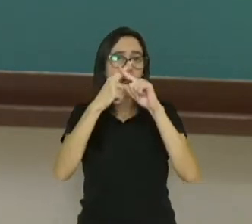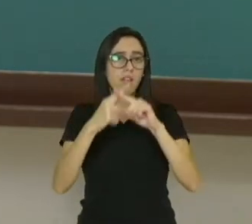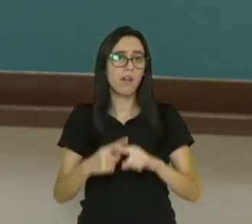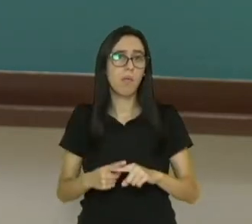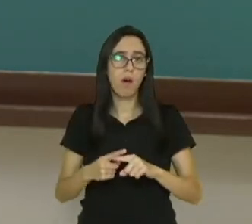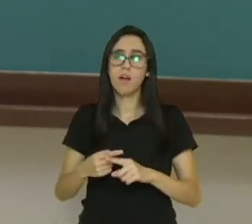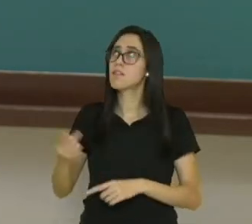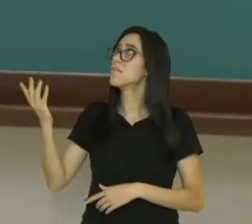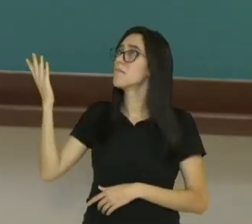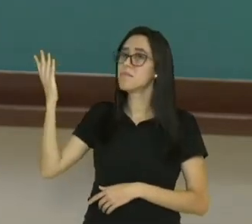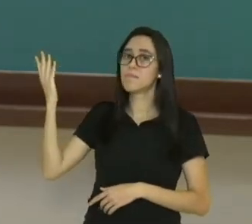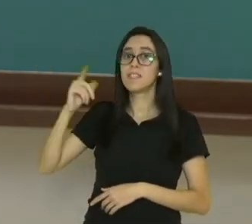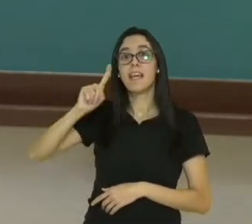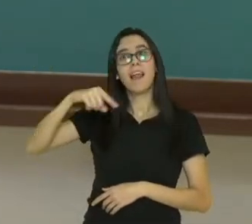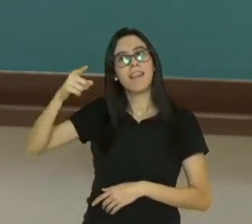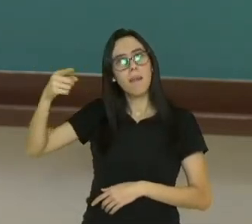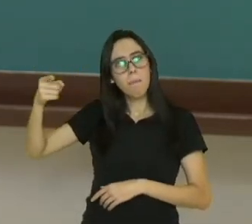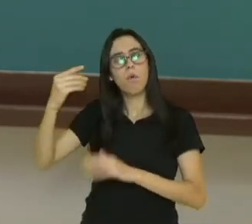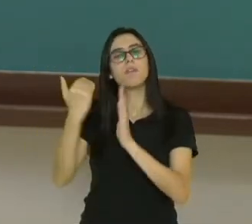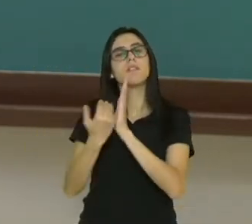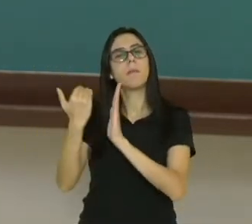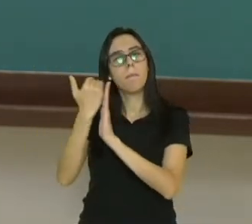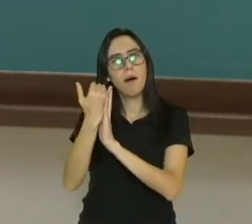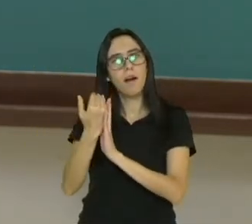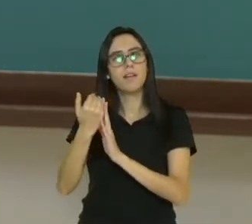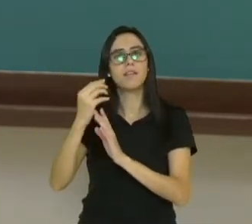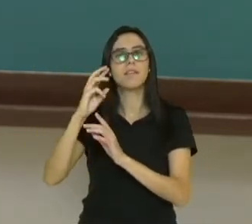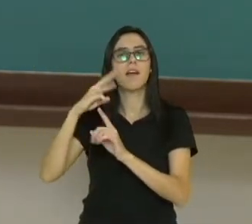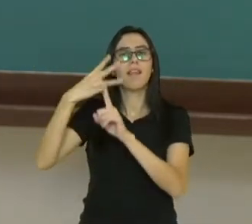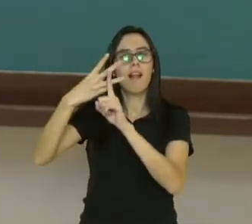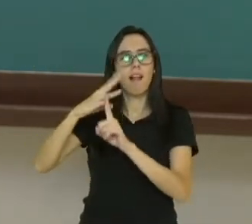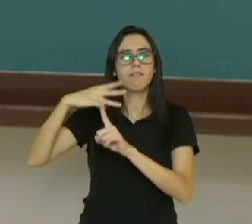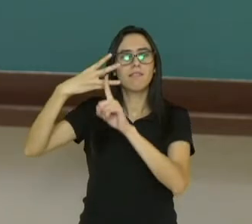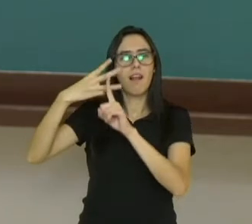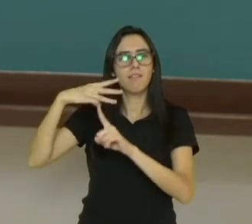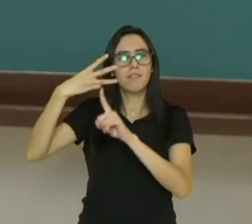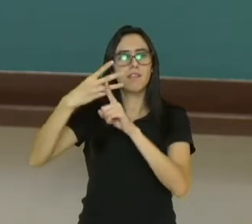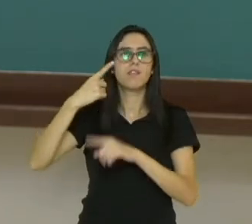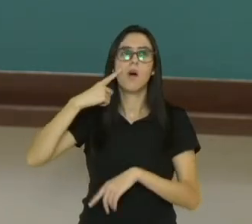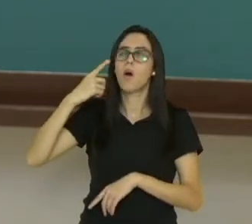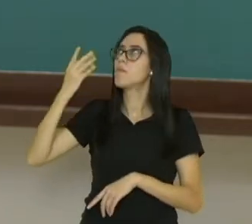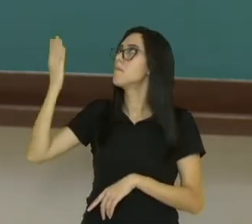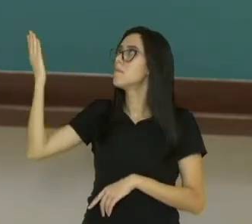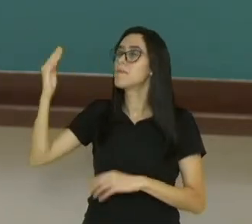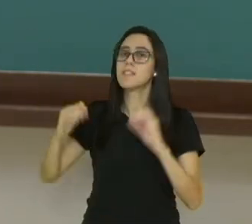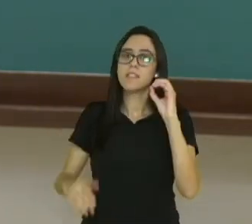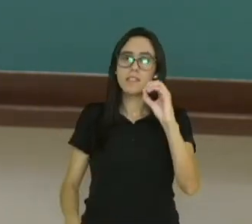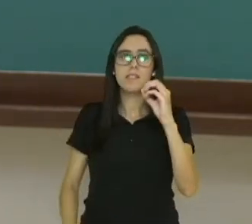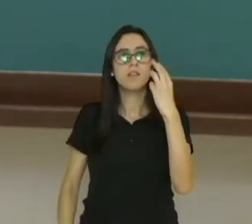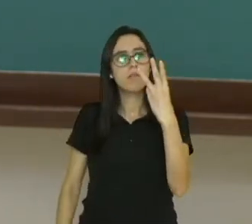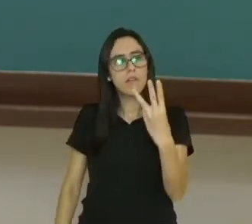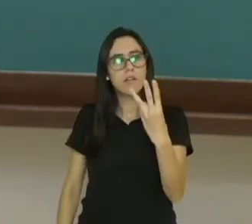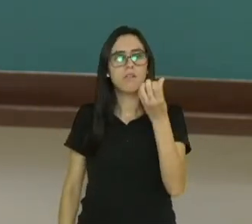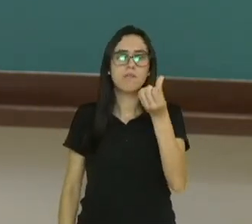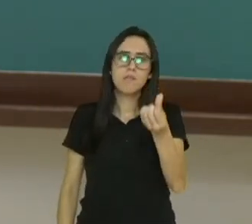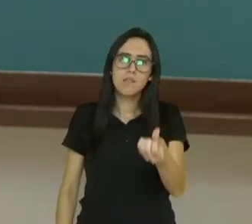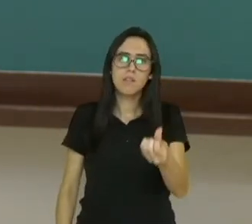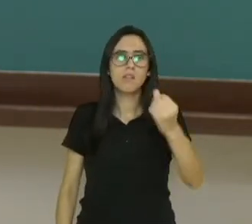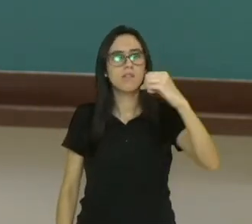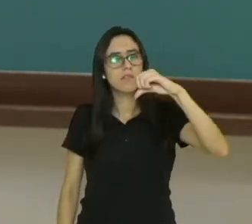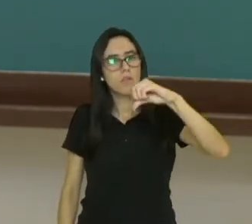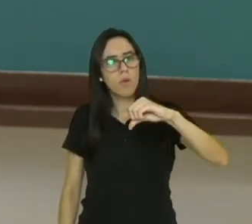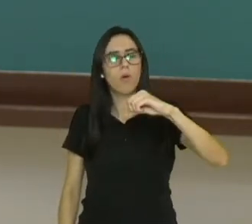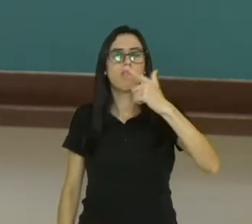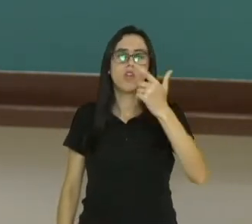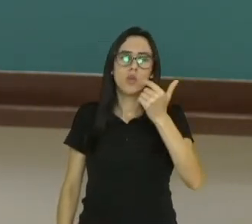na tabuada, depois eu vou adicionando 3 cada vez, né? Então vamos lá, começa com 0 sempre, 0, 3,